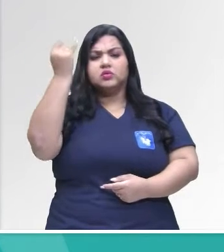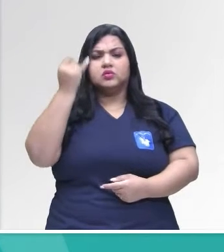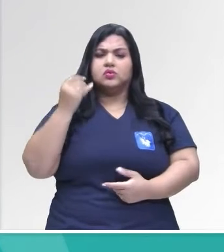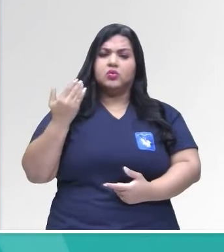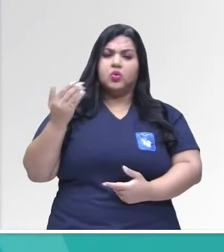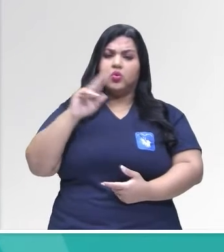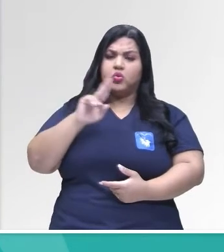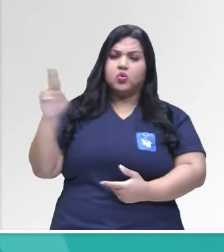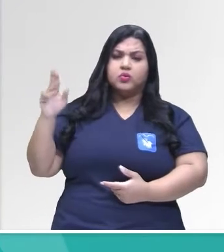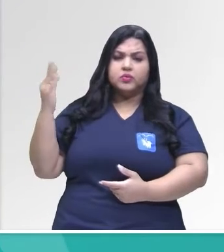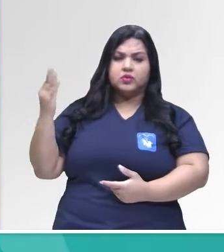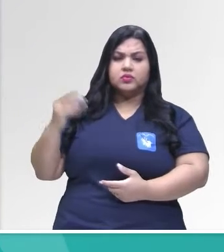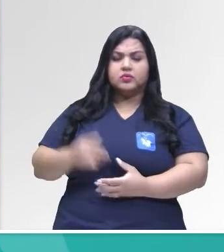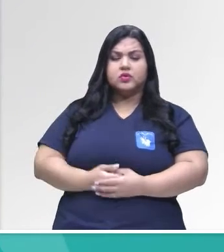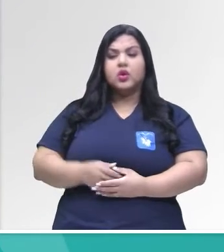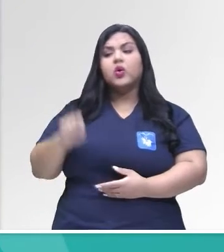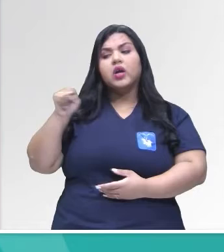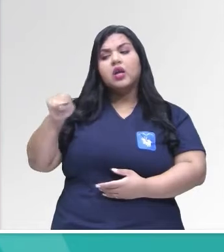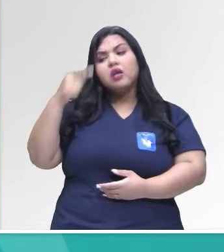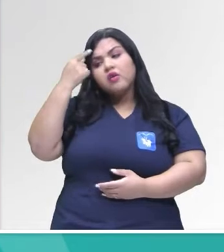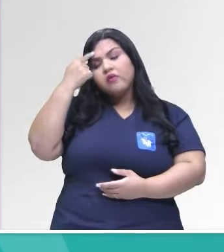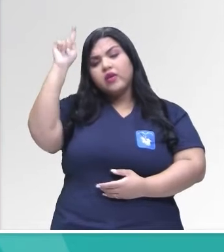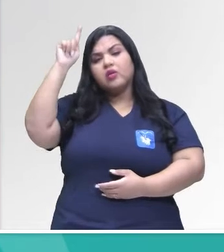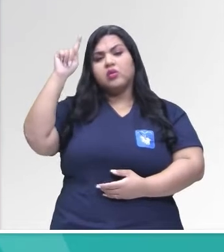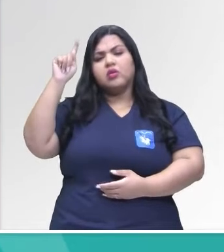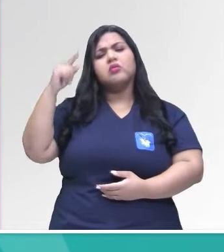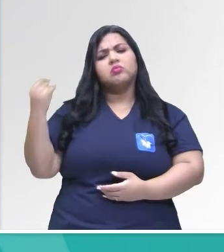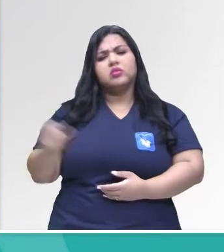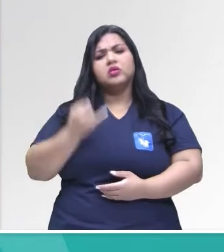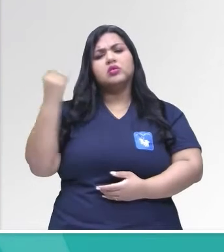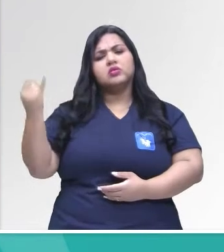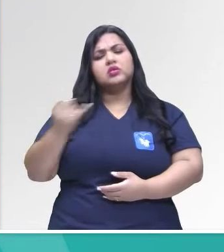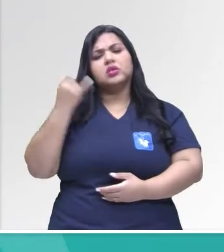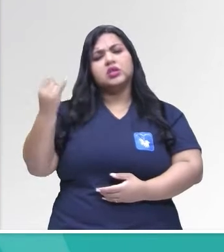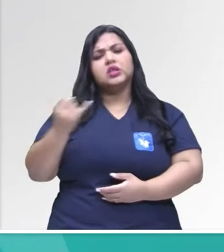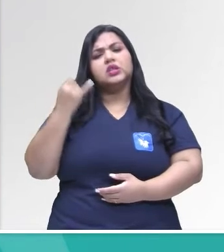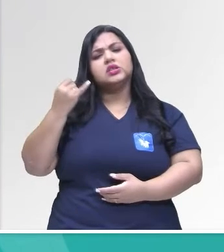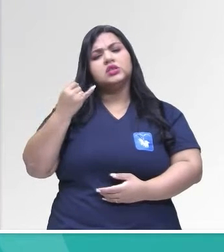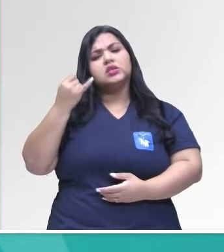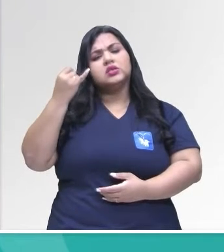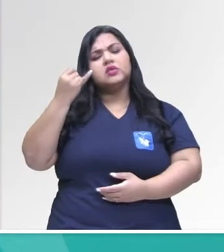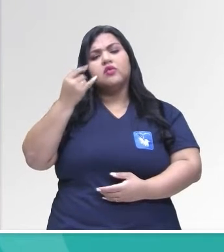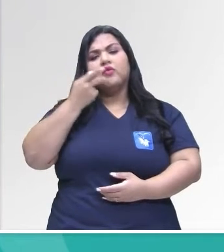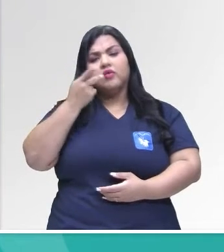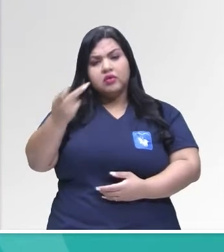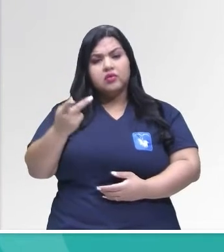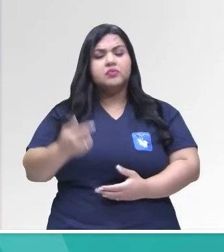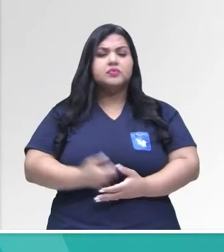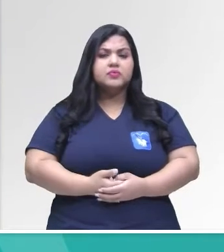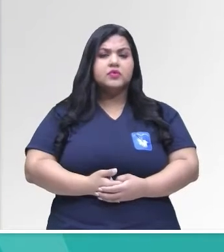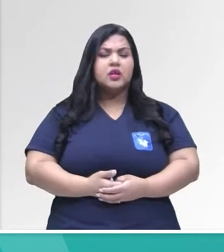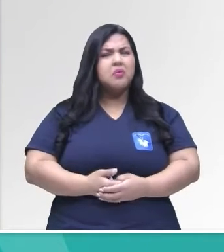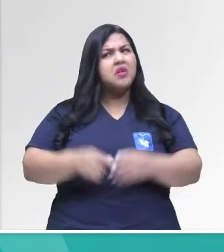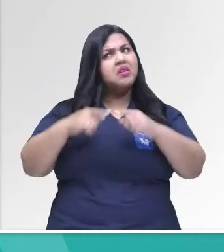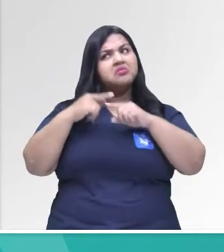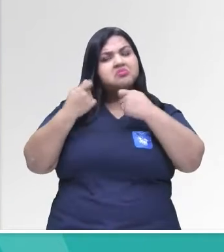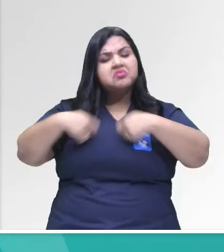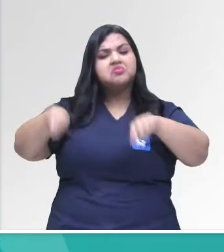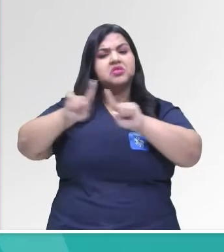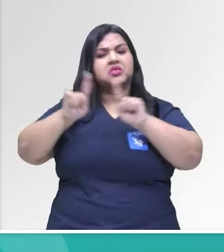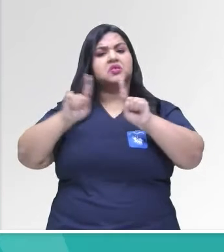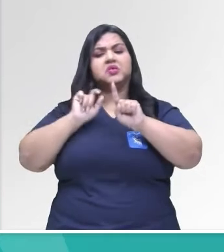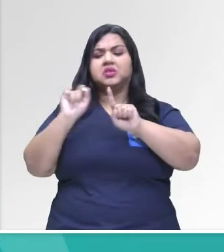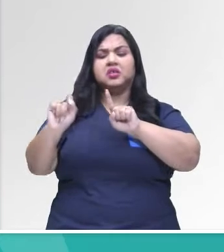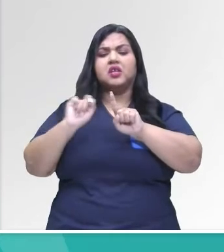Então, ele que inventou, então é importante a gente citar, mas não é necessário você citar, dizer